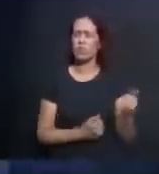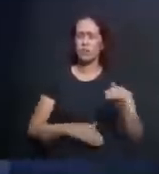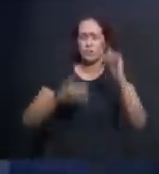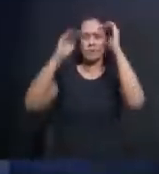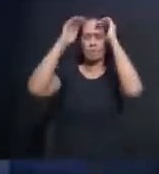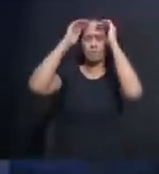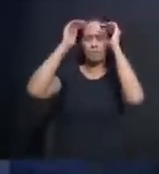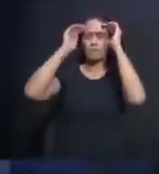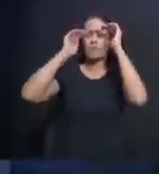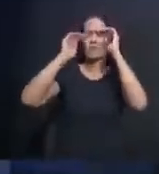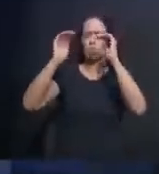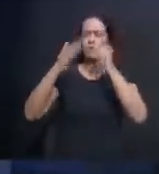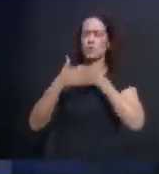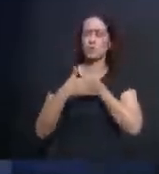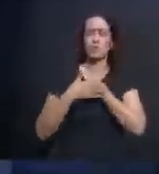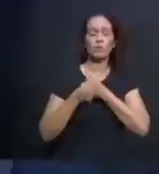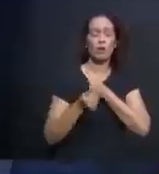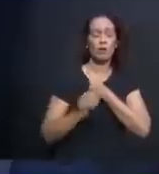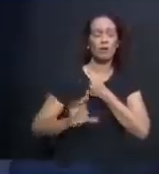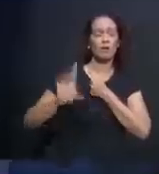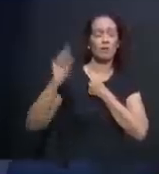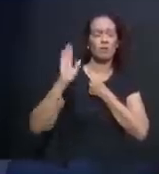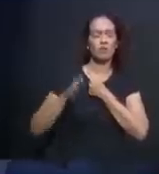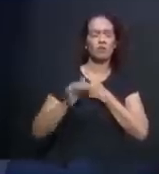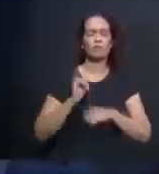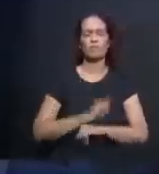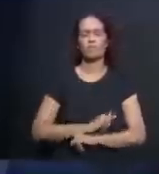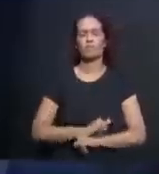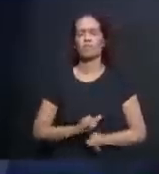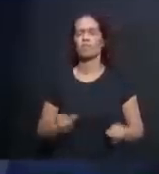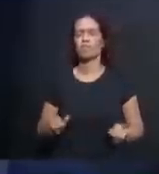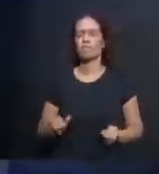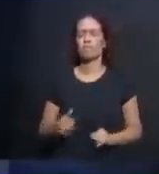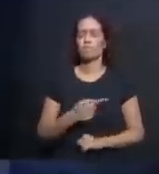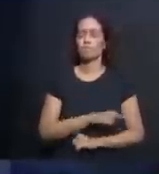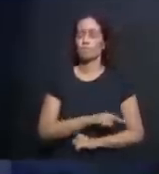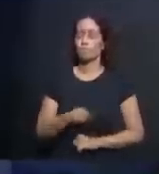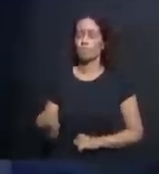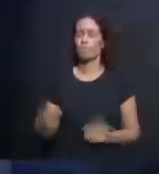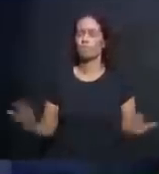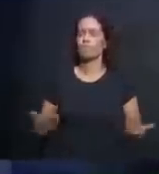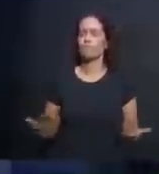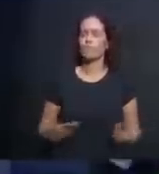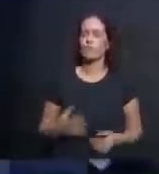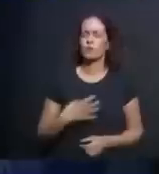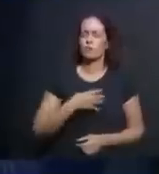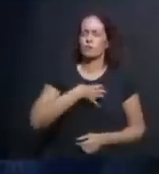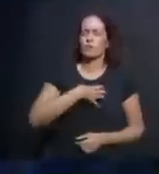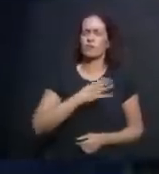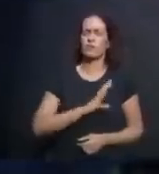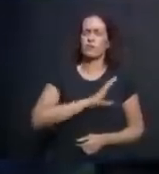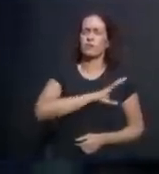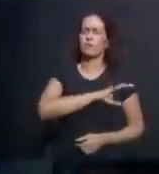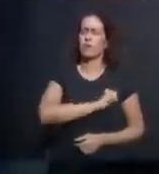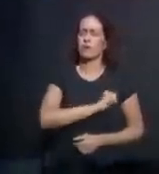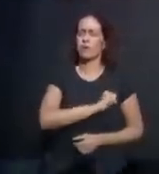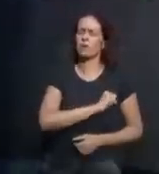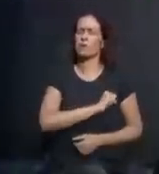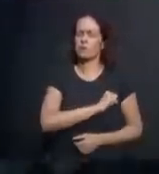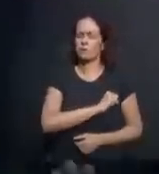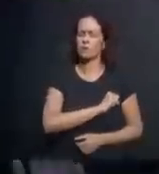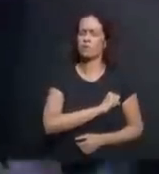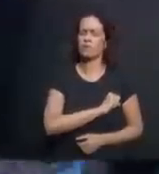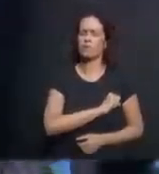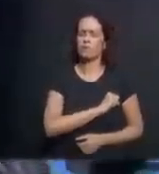Senhor destinou para eles. E a partir de agora eles são amados, eles são queridos. Que haja vida, Pai, aonde